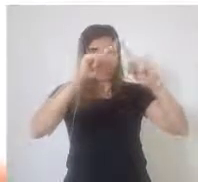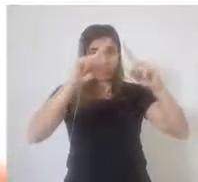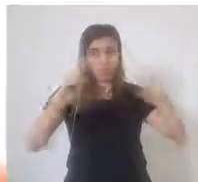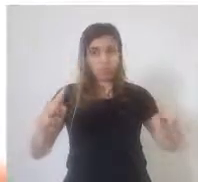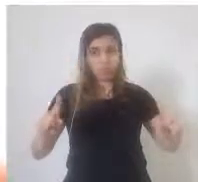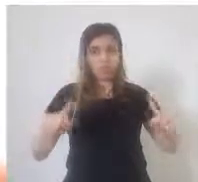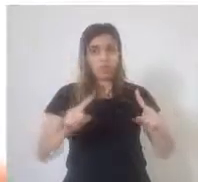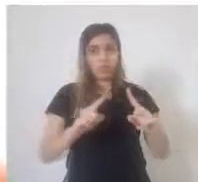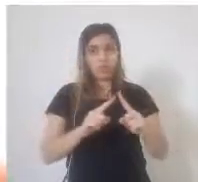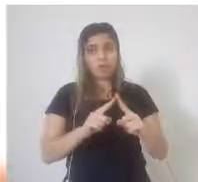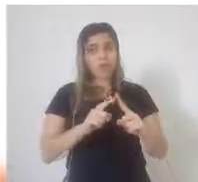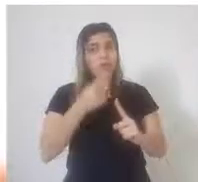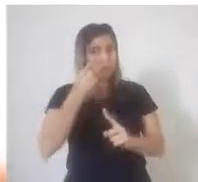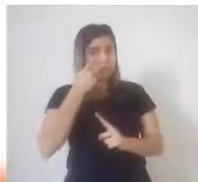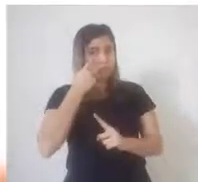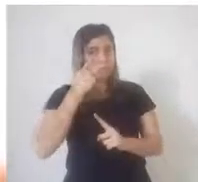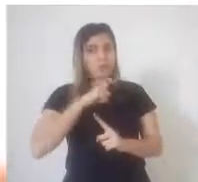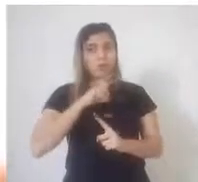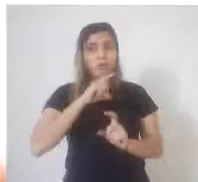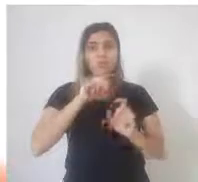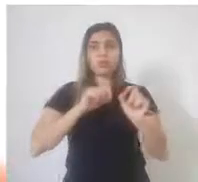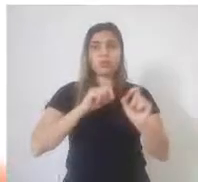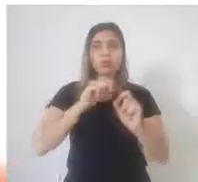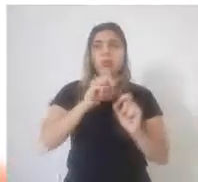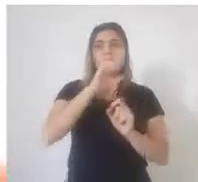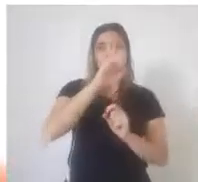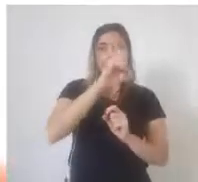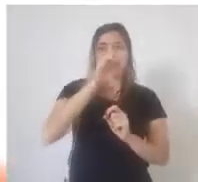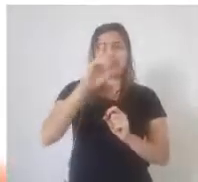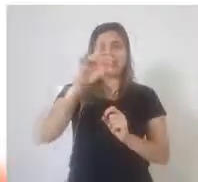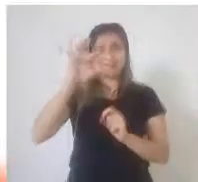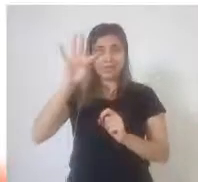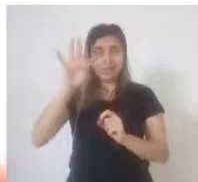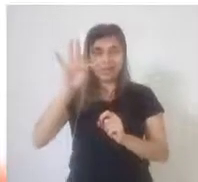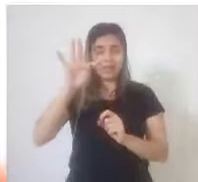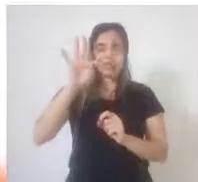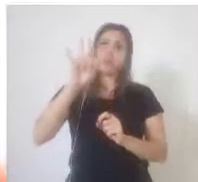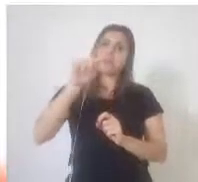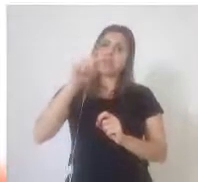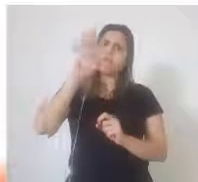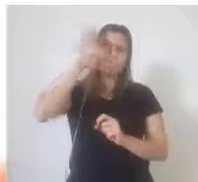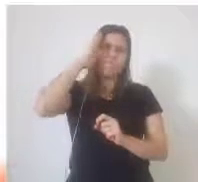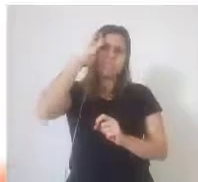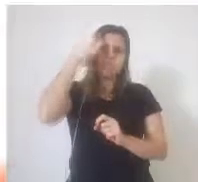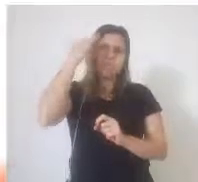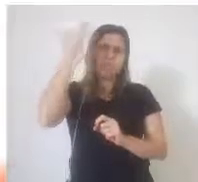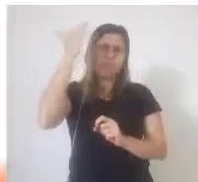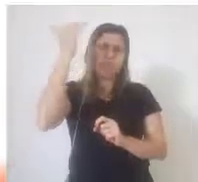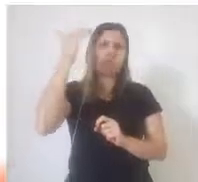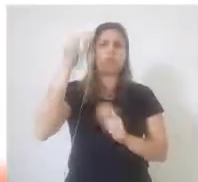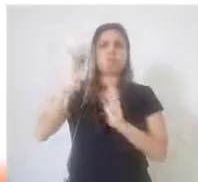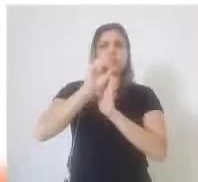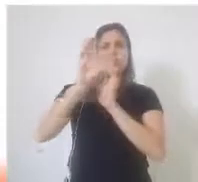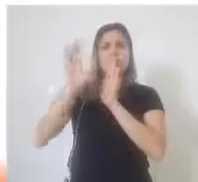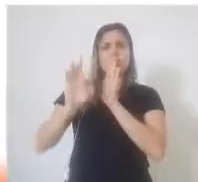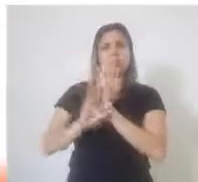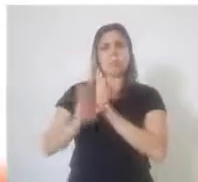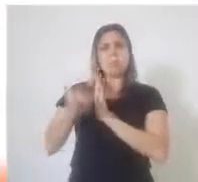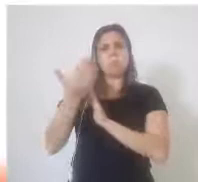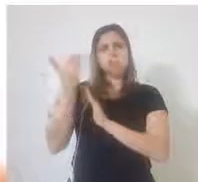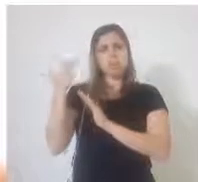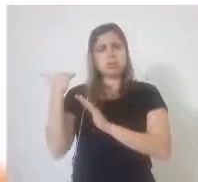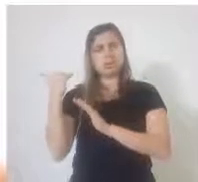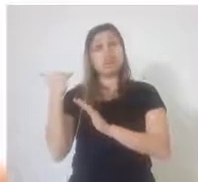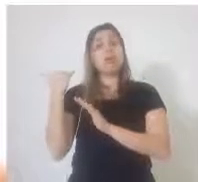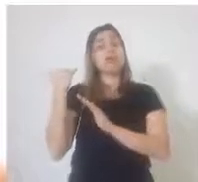gente observa um inseticida que é o DDT, que ficou muito famoso nas